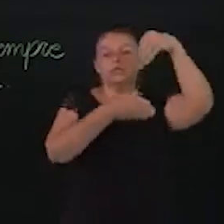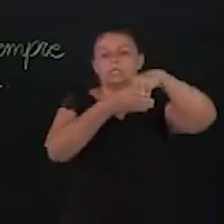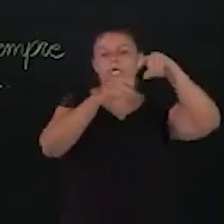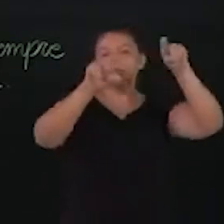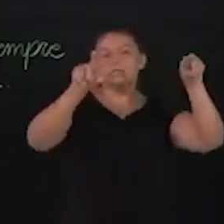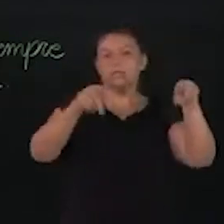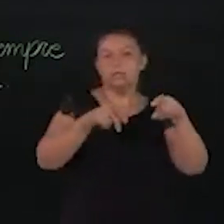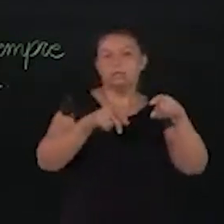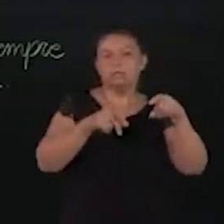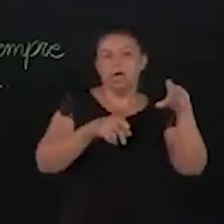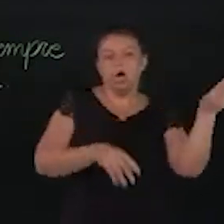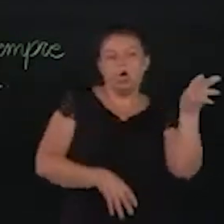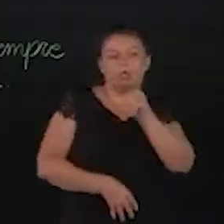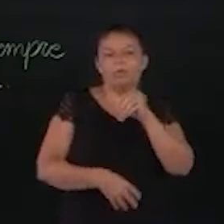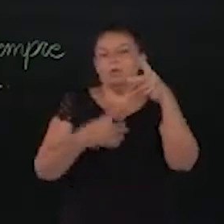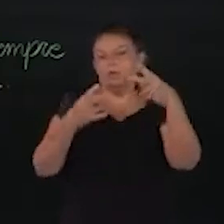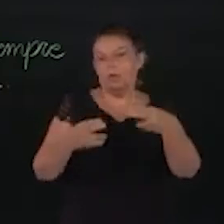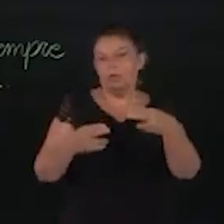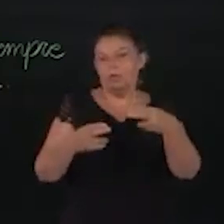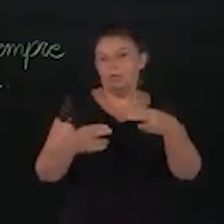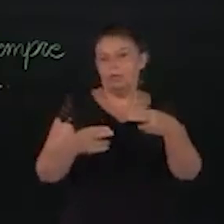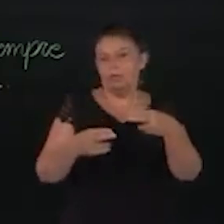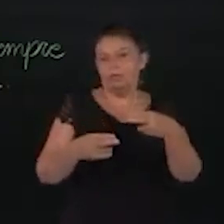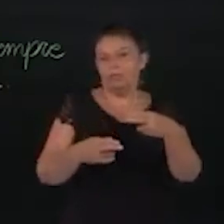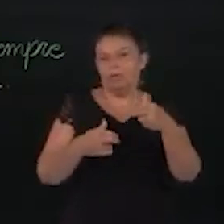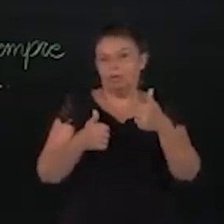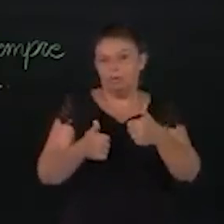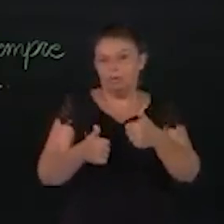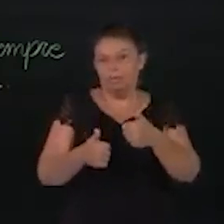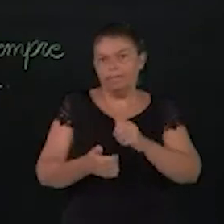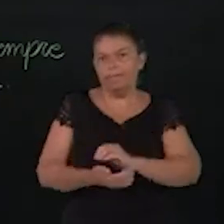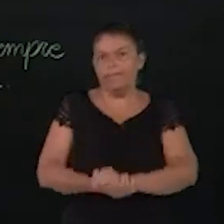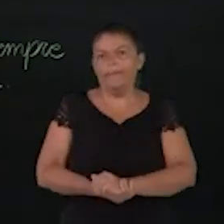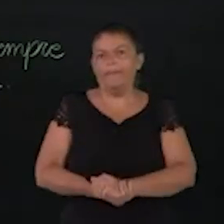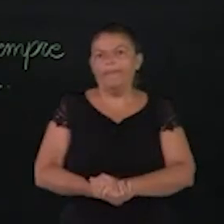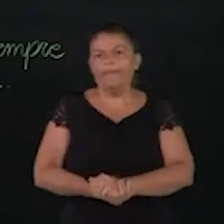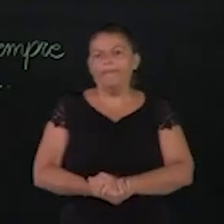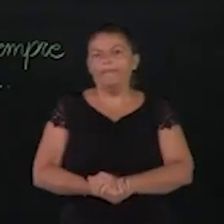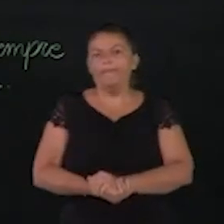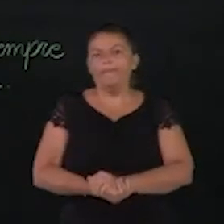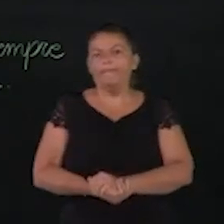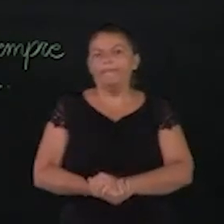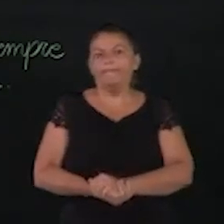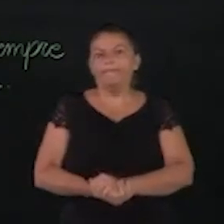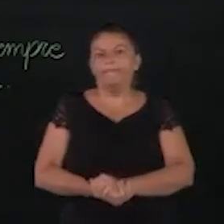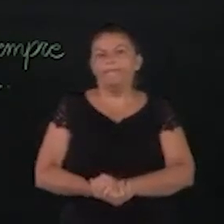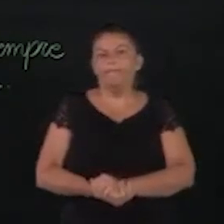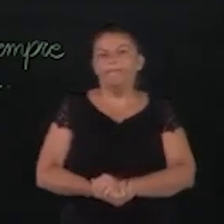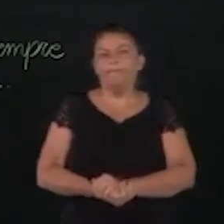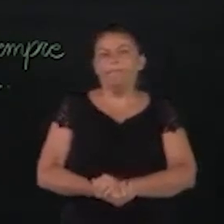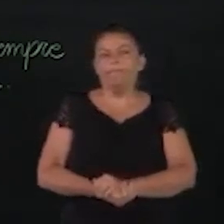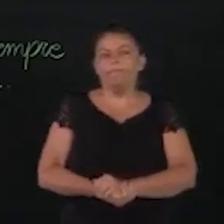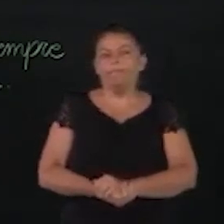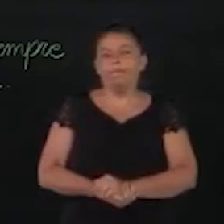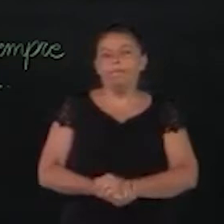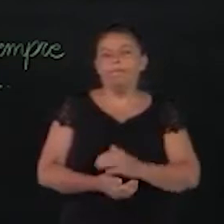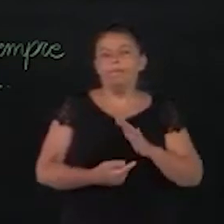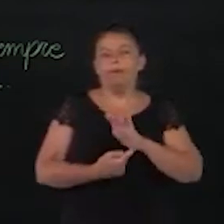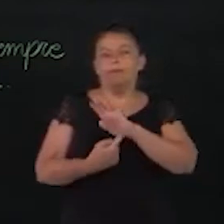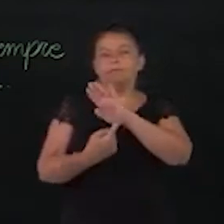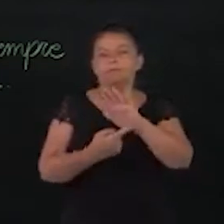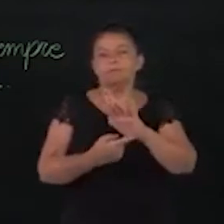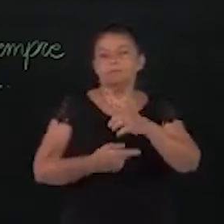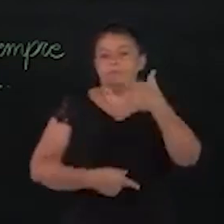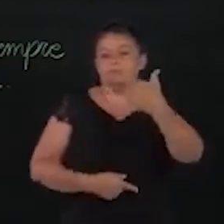aqui dentro se repete. Então, vamos lá então. Essa segunda parte é referente ao